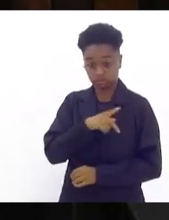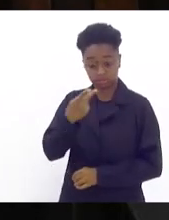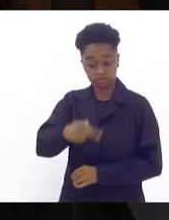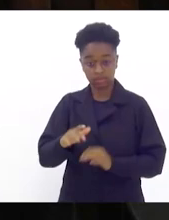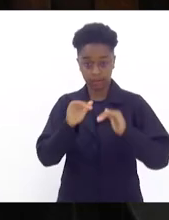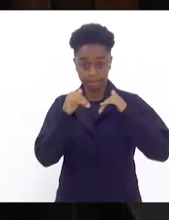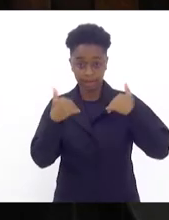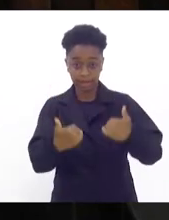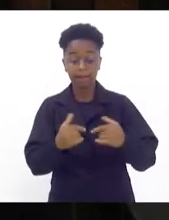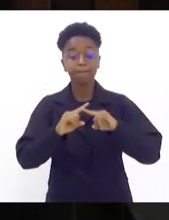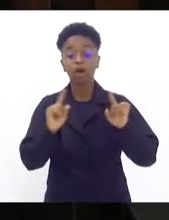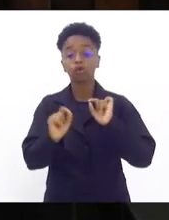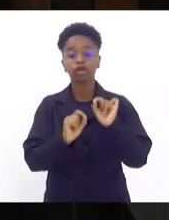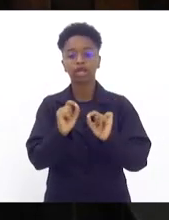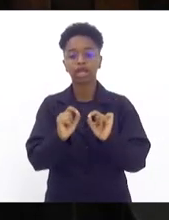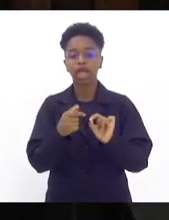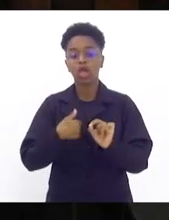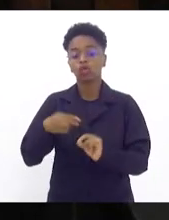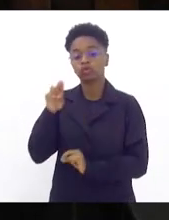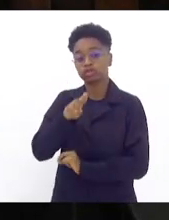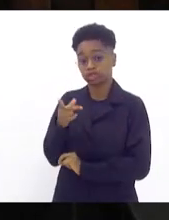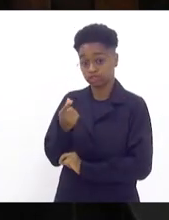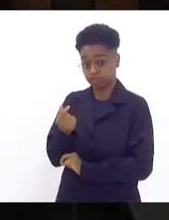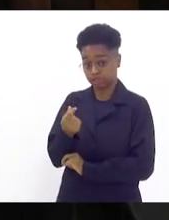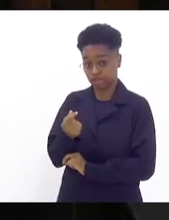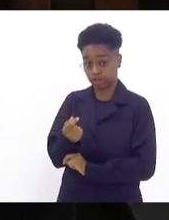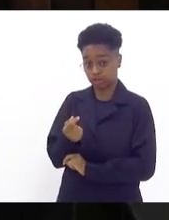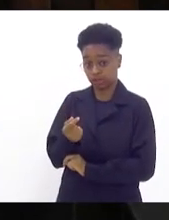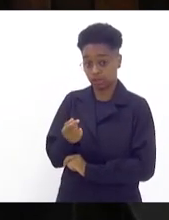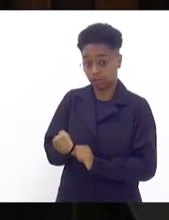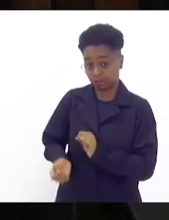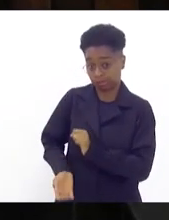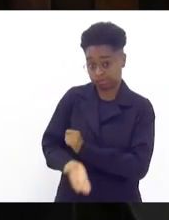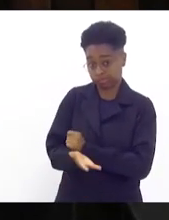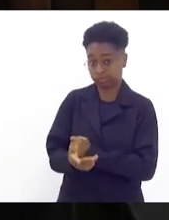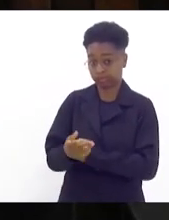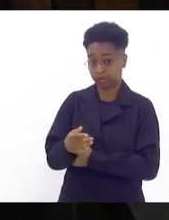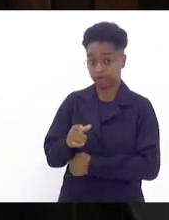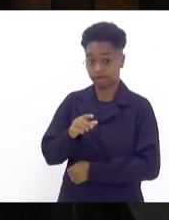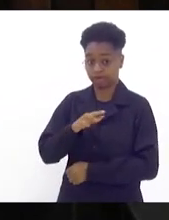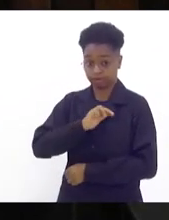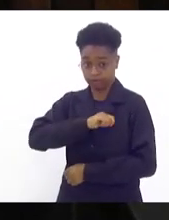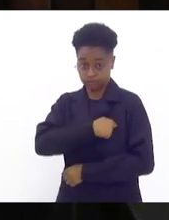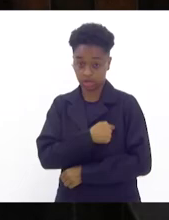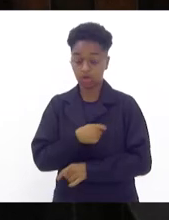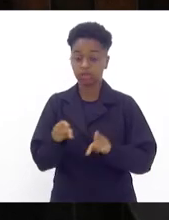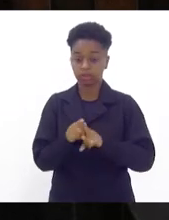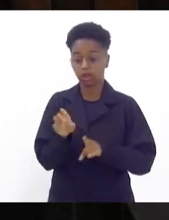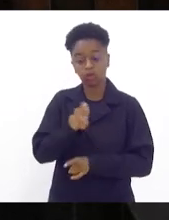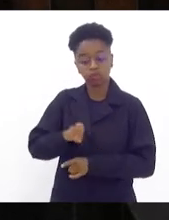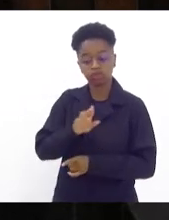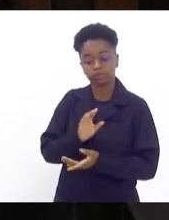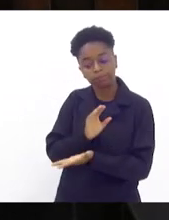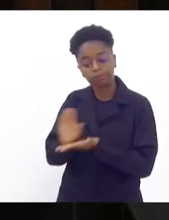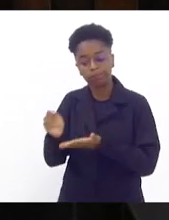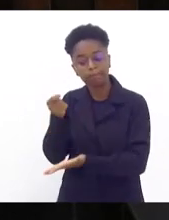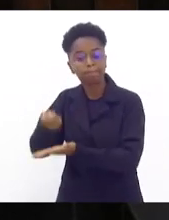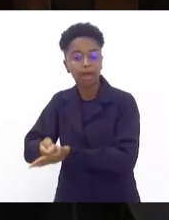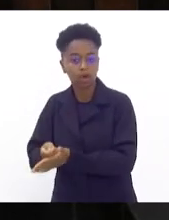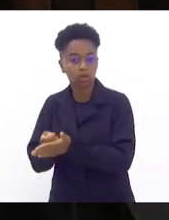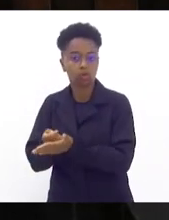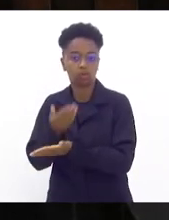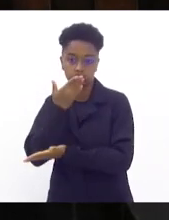olha, eu usei dinheiro de renúncia fiscal, ou seja, dinheiro do contribuinte, apliquei recurso no clube,